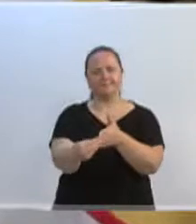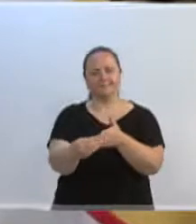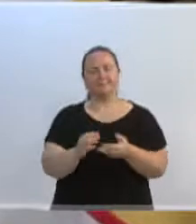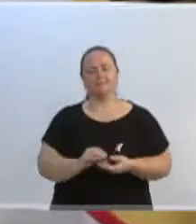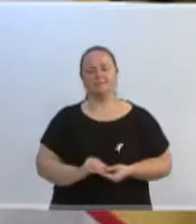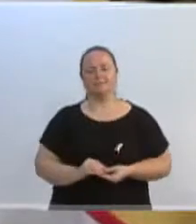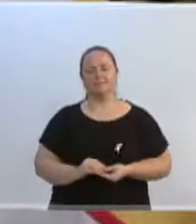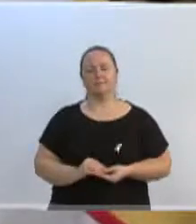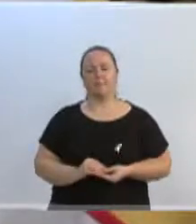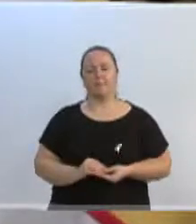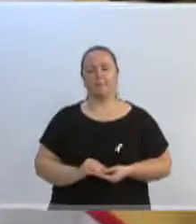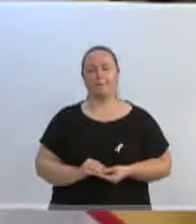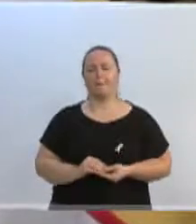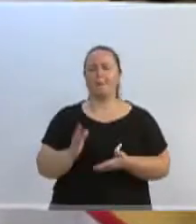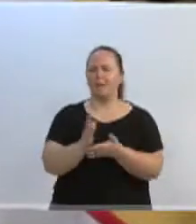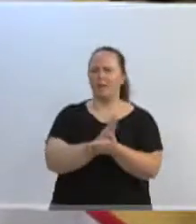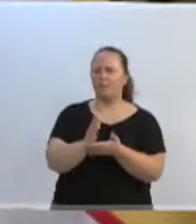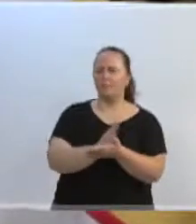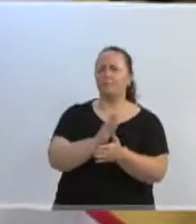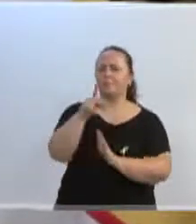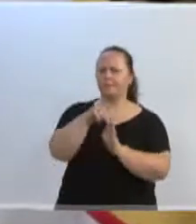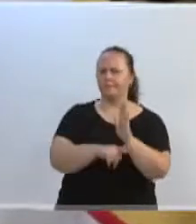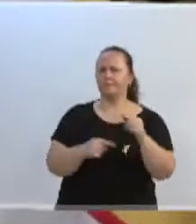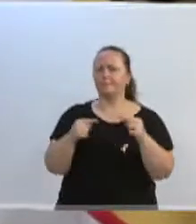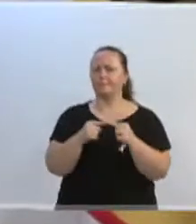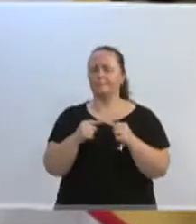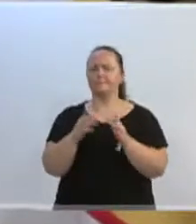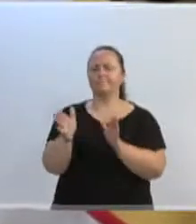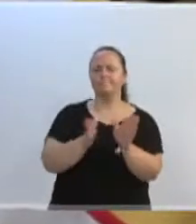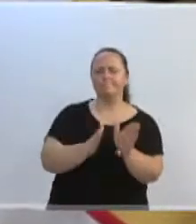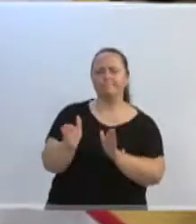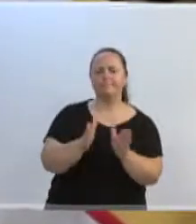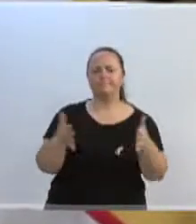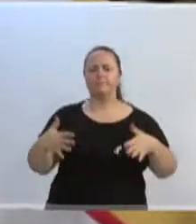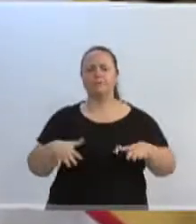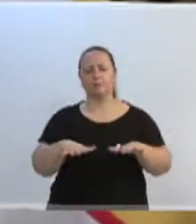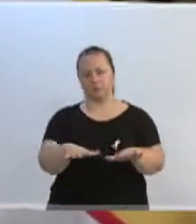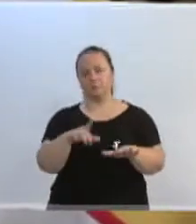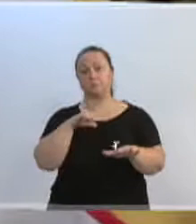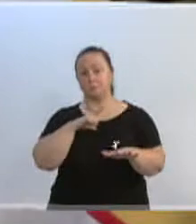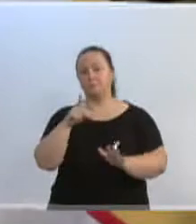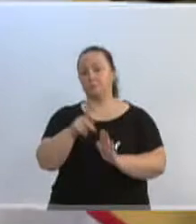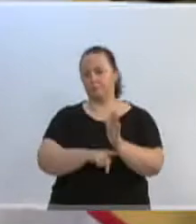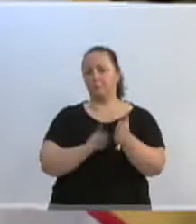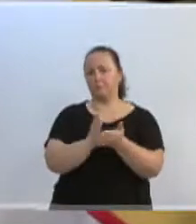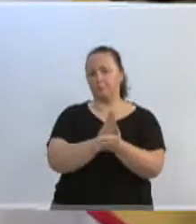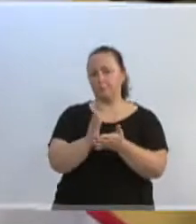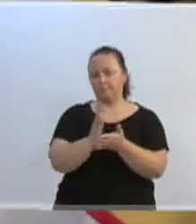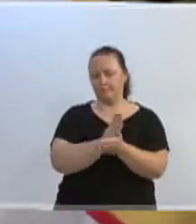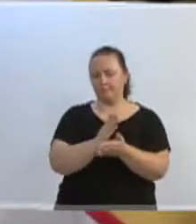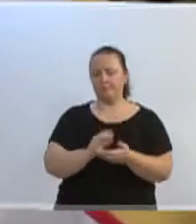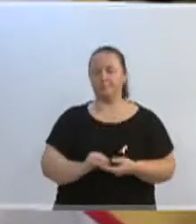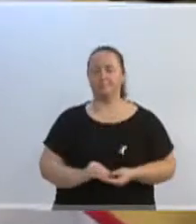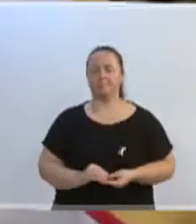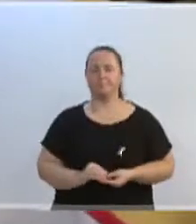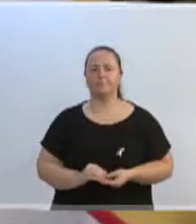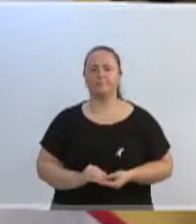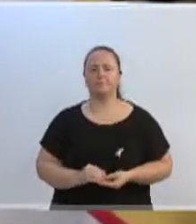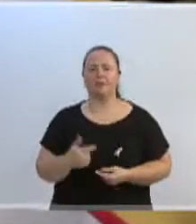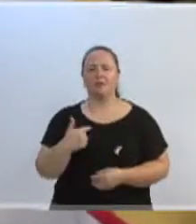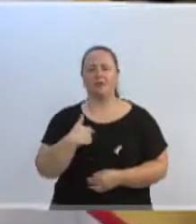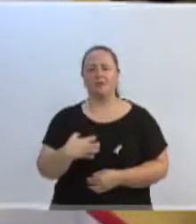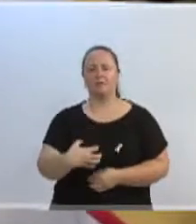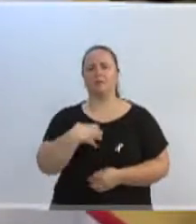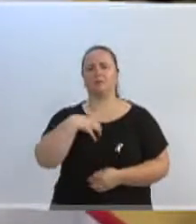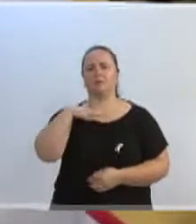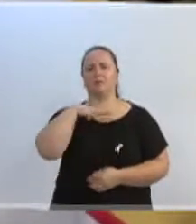feito alguns projetos voltados para a área da acessibilidade, para a área da inclusão. Eu tenho uma frustração muito